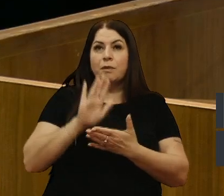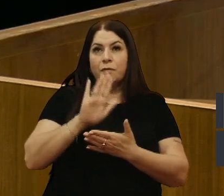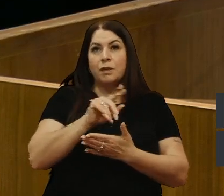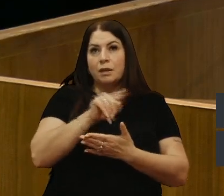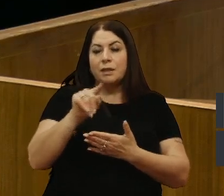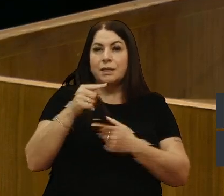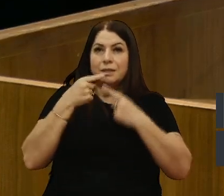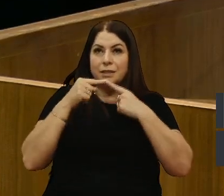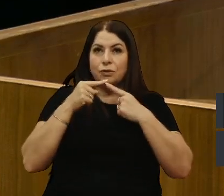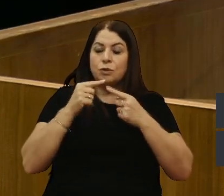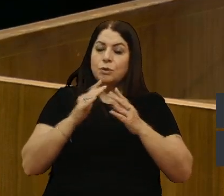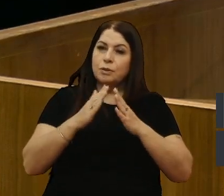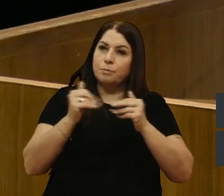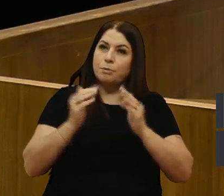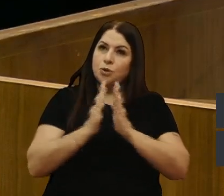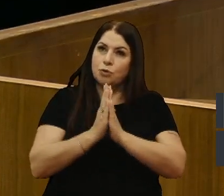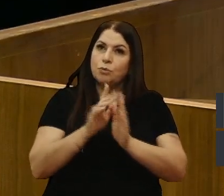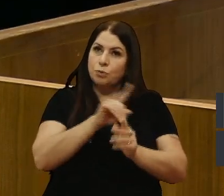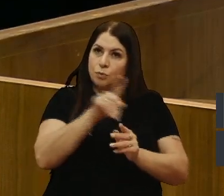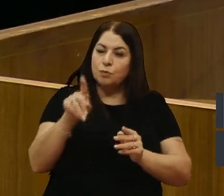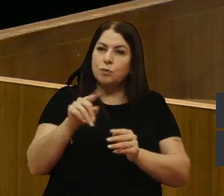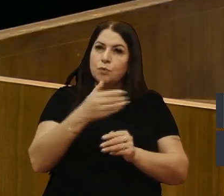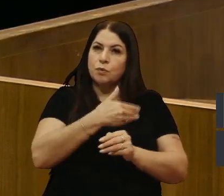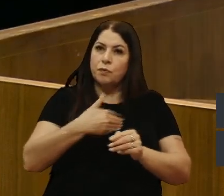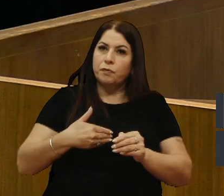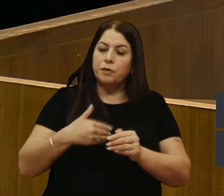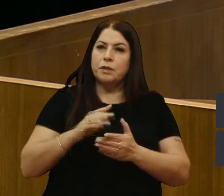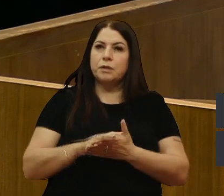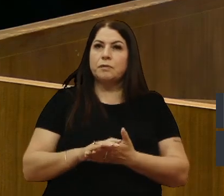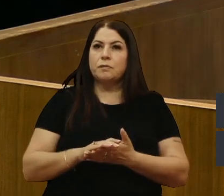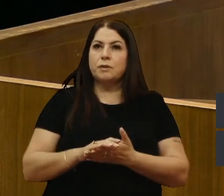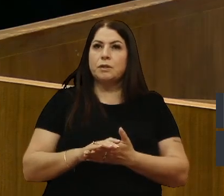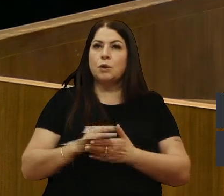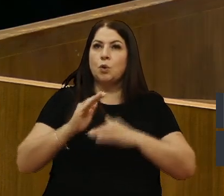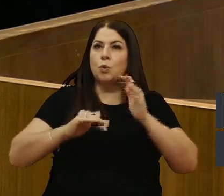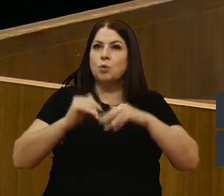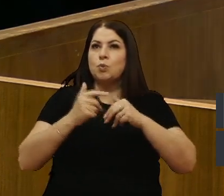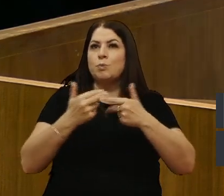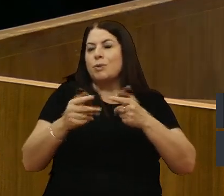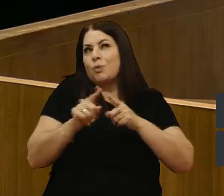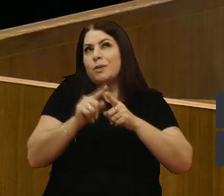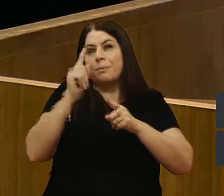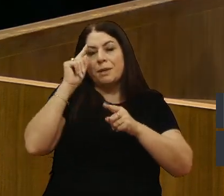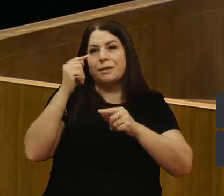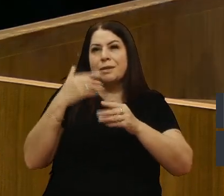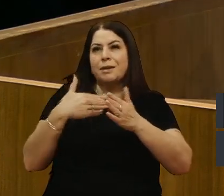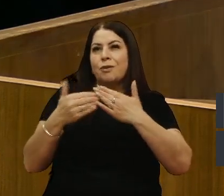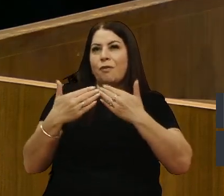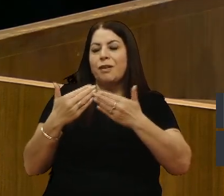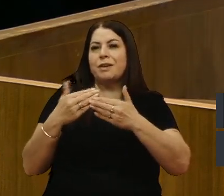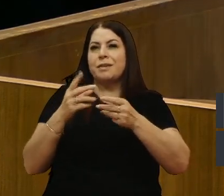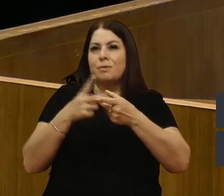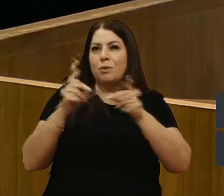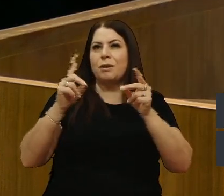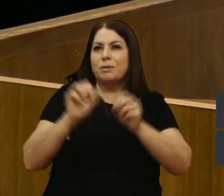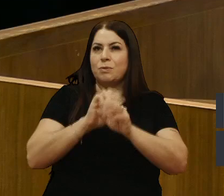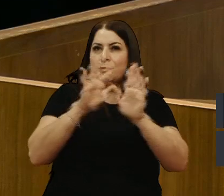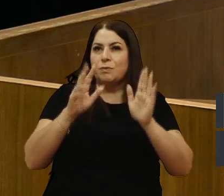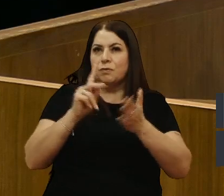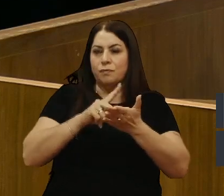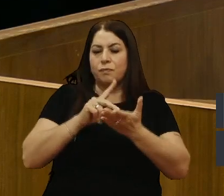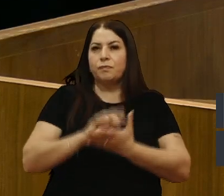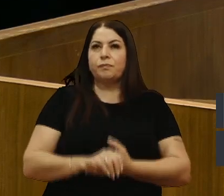essa crítica e esse apelo para que o nosso governo municipal construa as coisas de forma democrática e aberta e transparente de